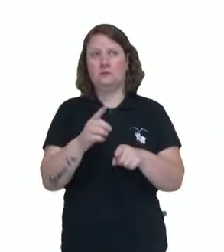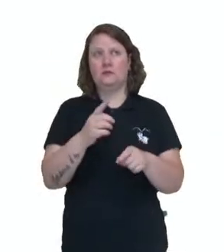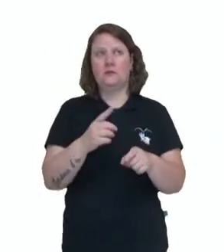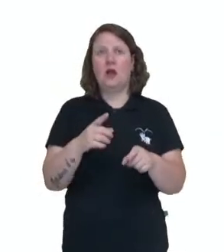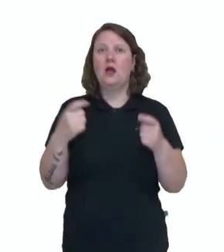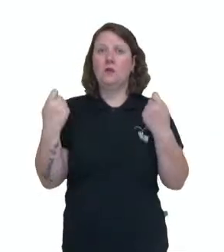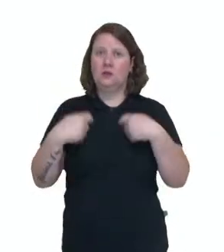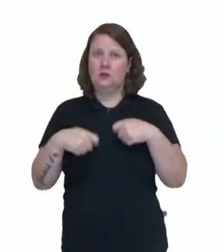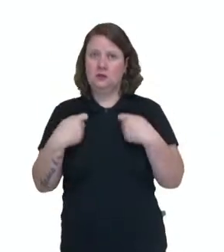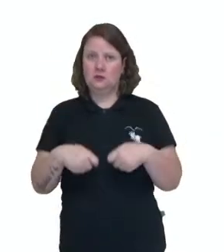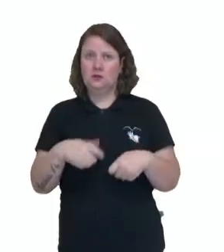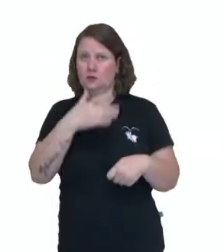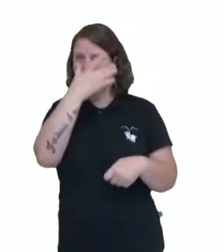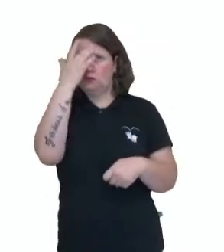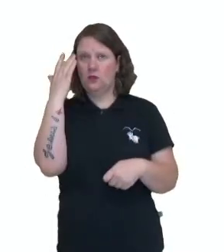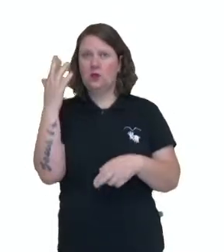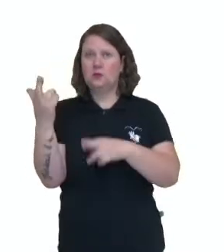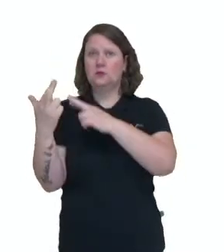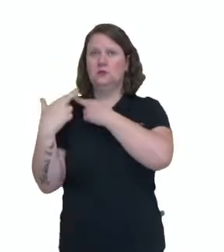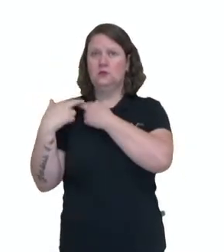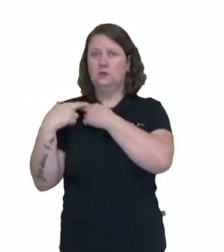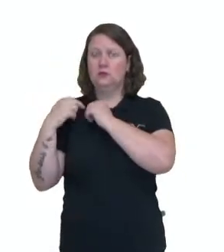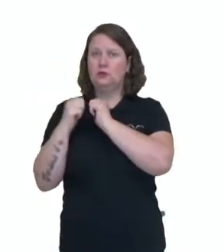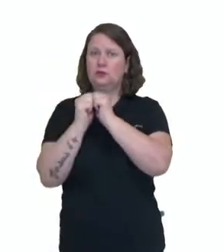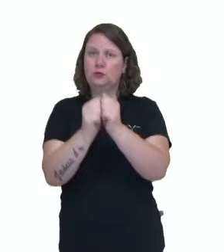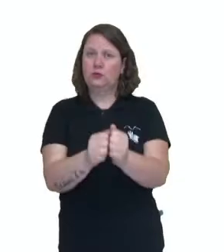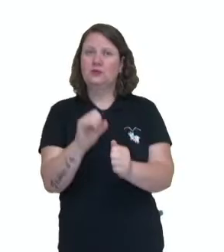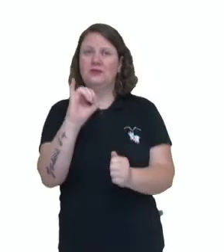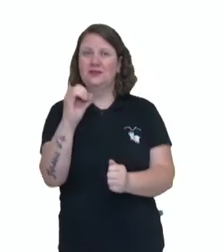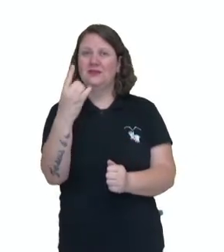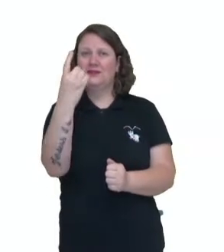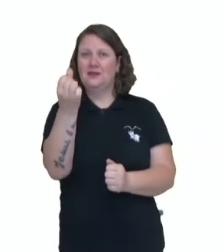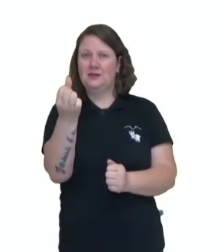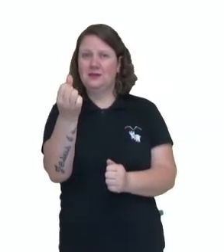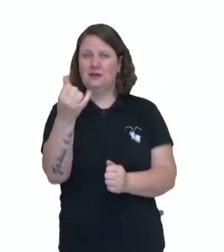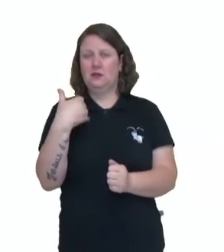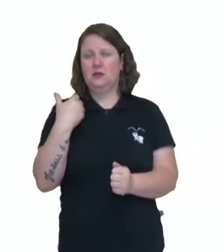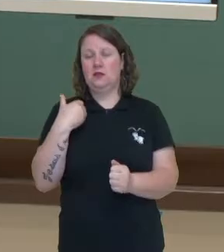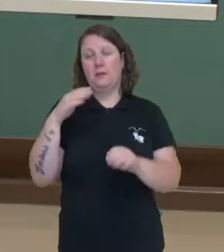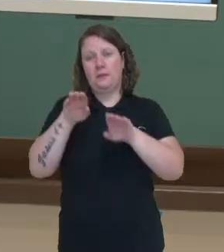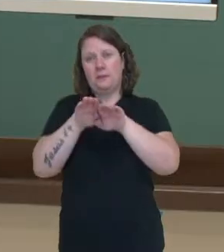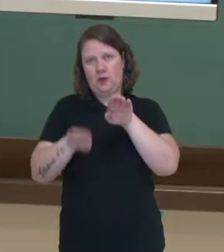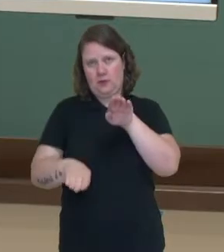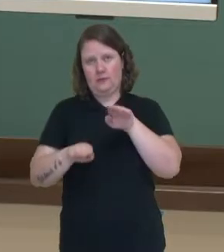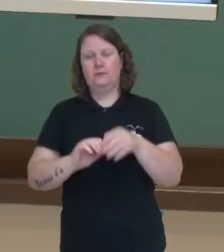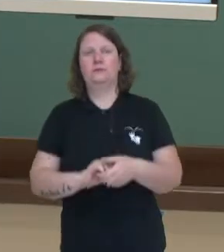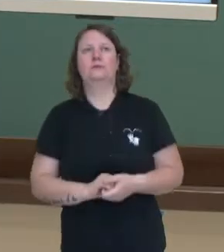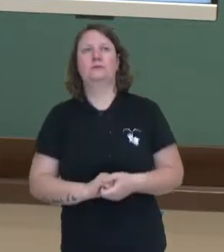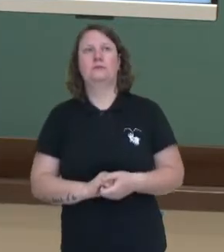um responsável e a coleta deve ser autorizada por ele.